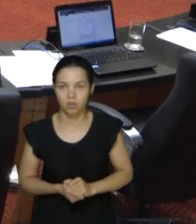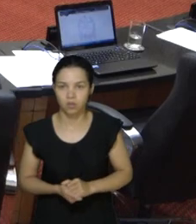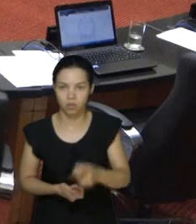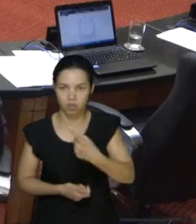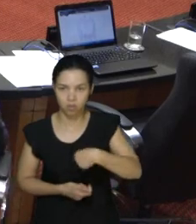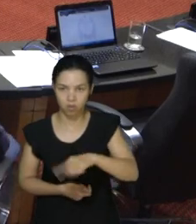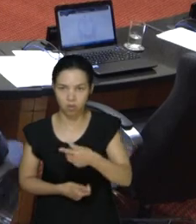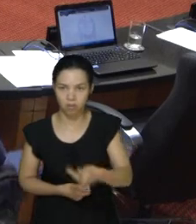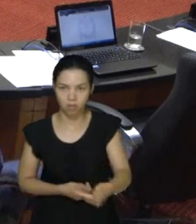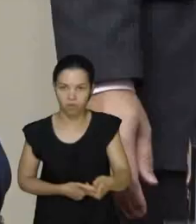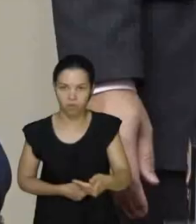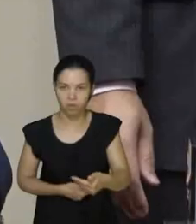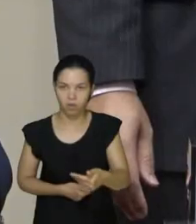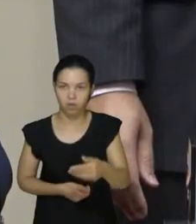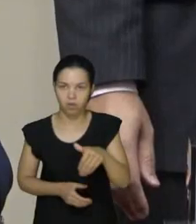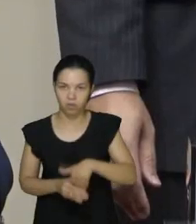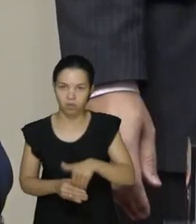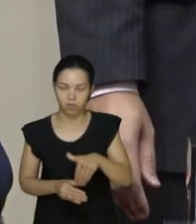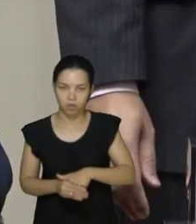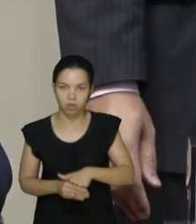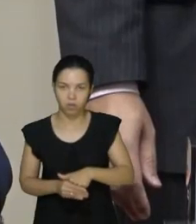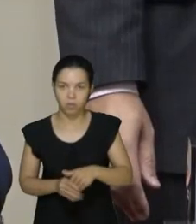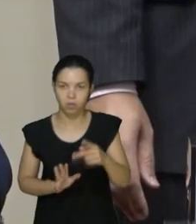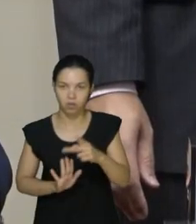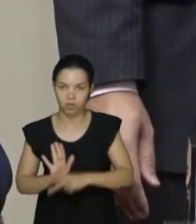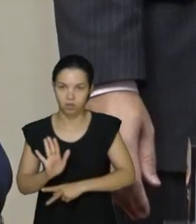310 da deputada Ana Campagnolo,